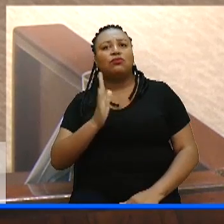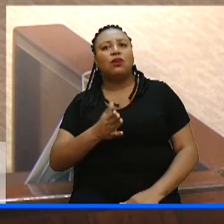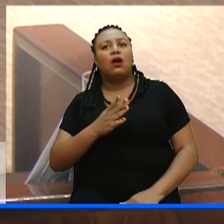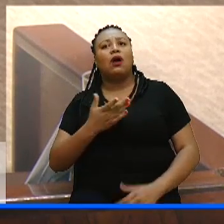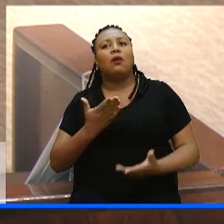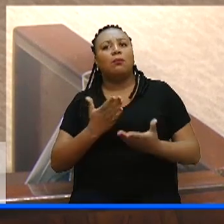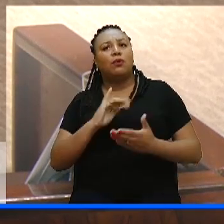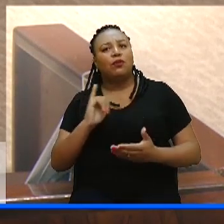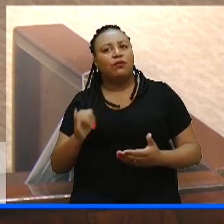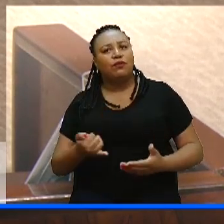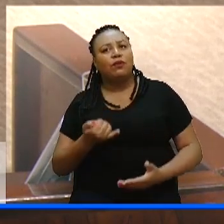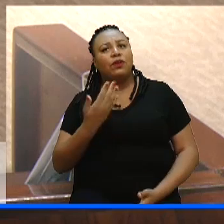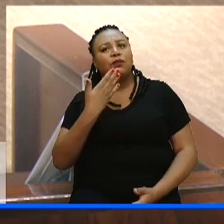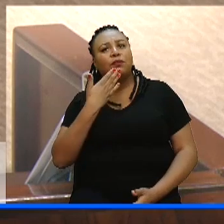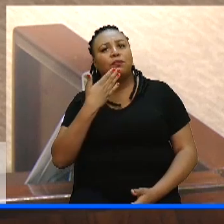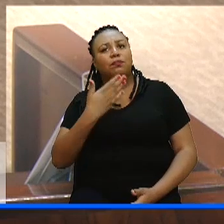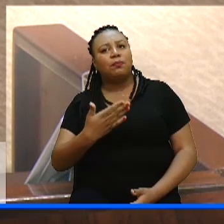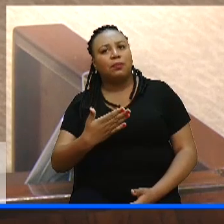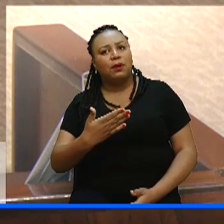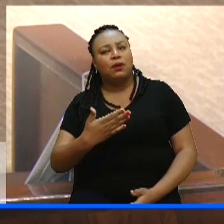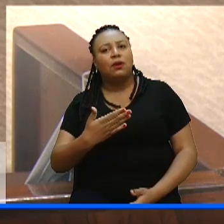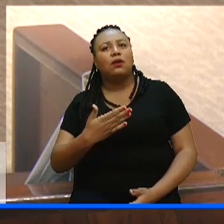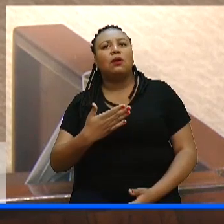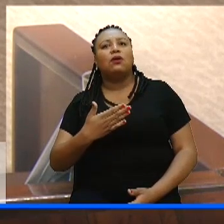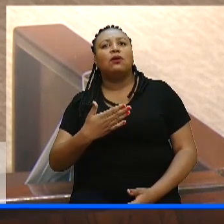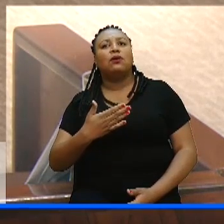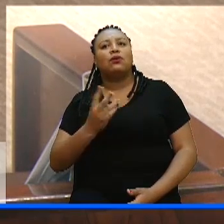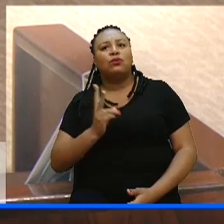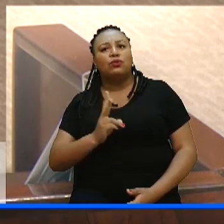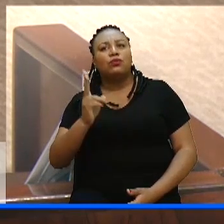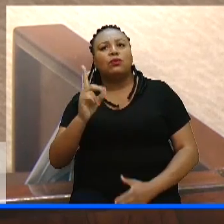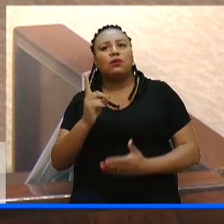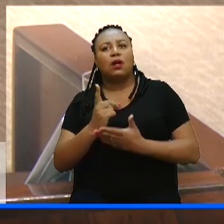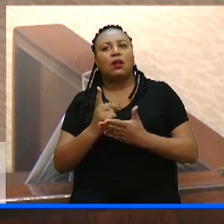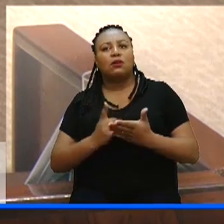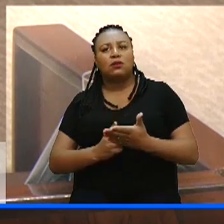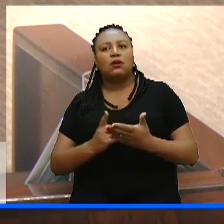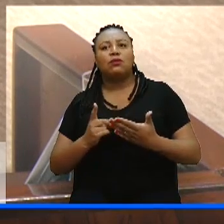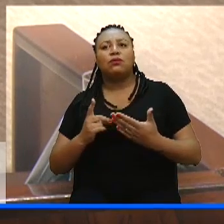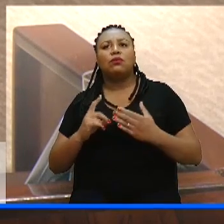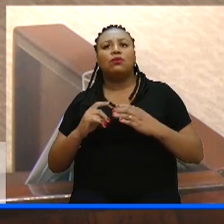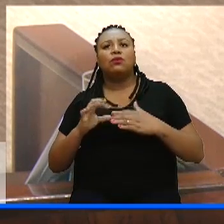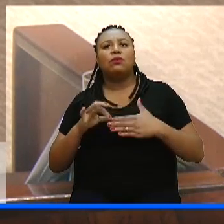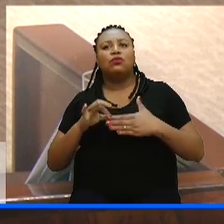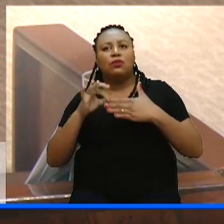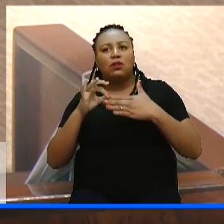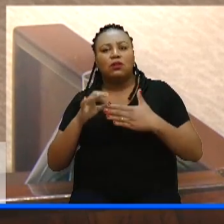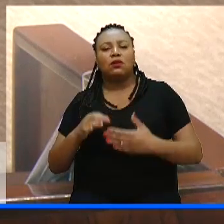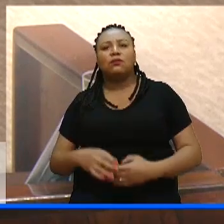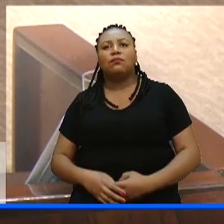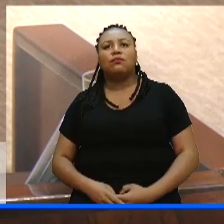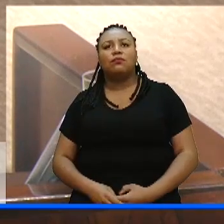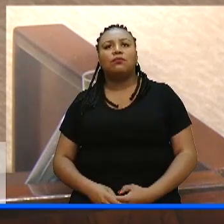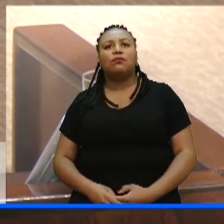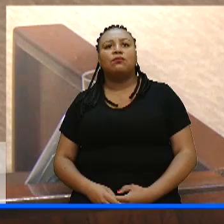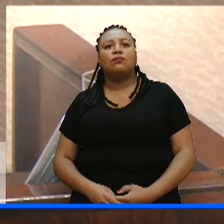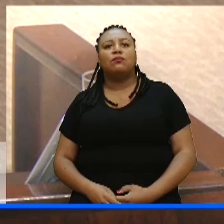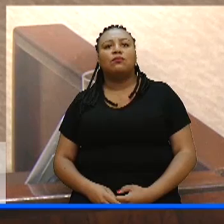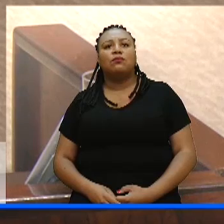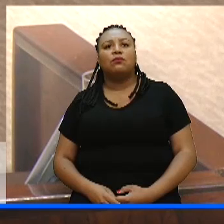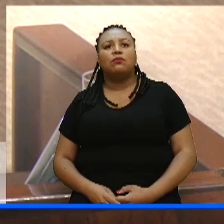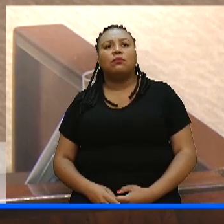aproveito e peço pra seguir com uma declaração de líder na sequência concedido espaço